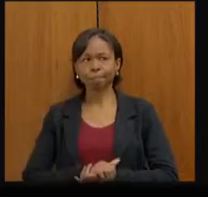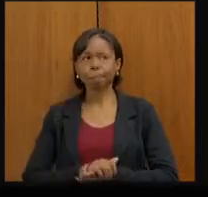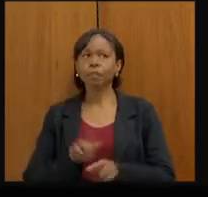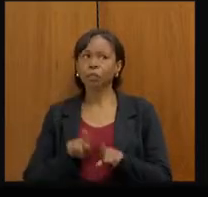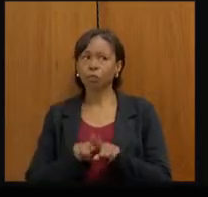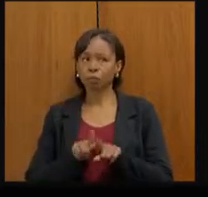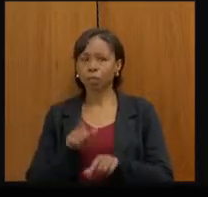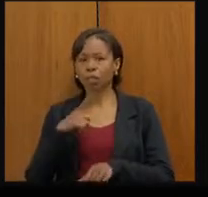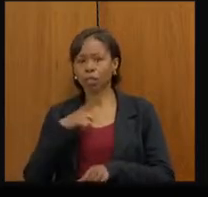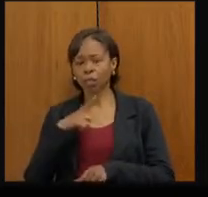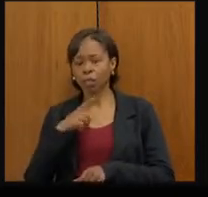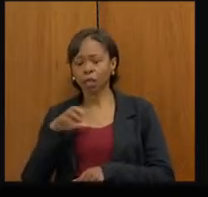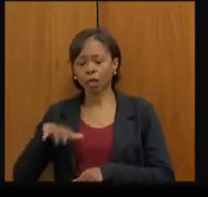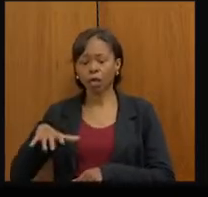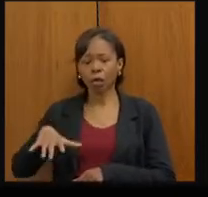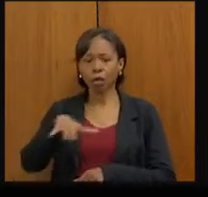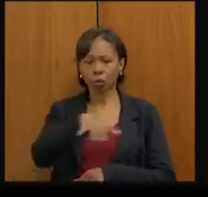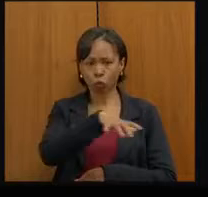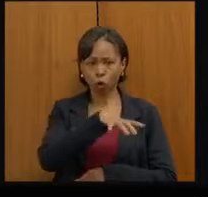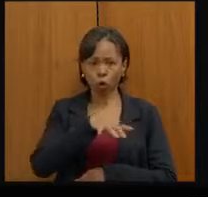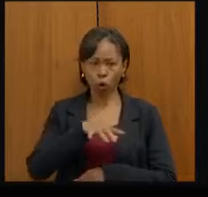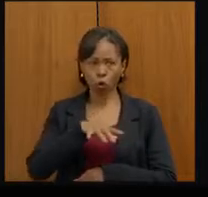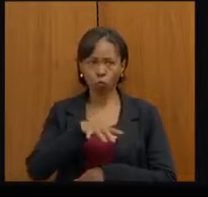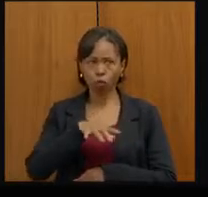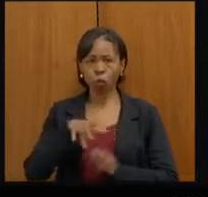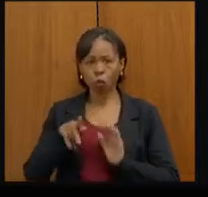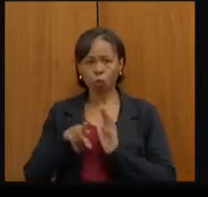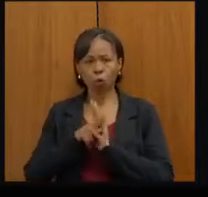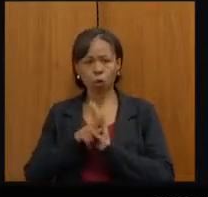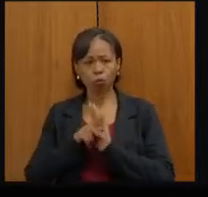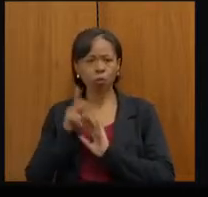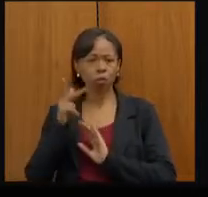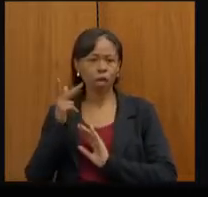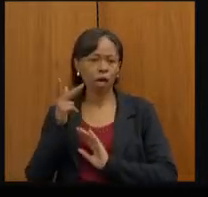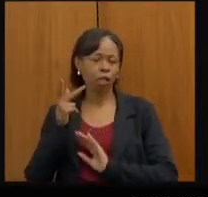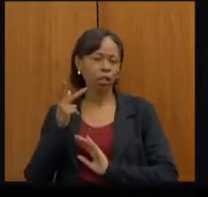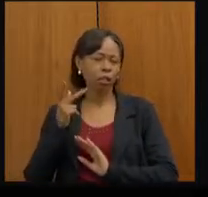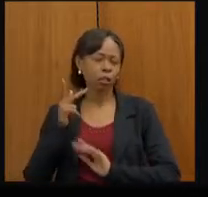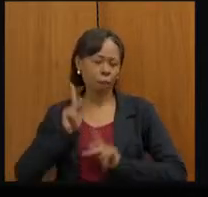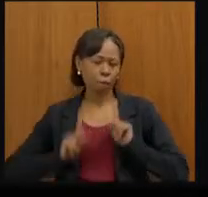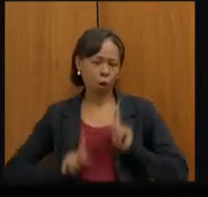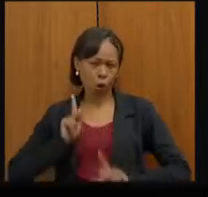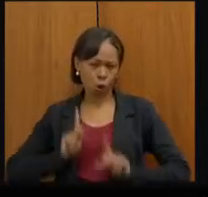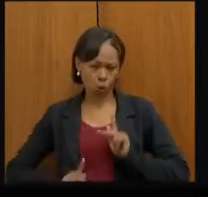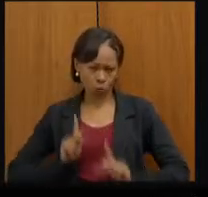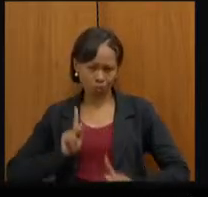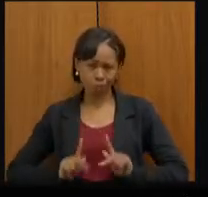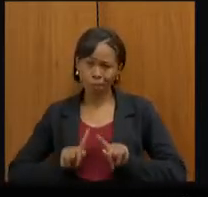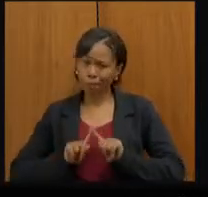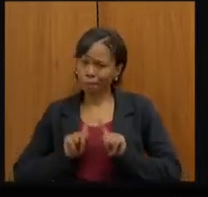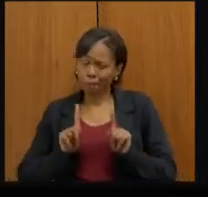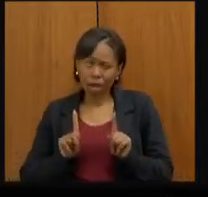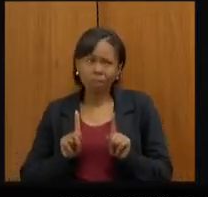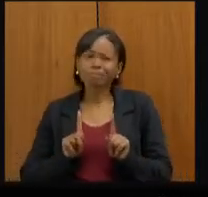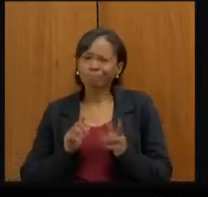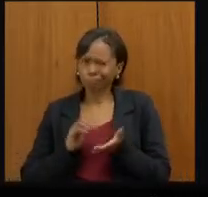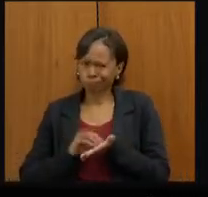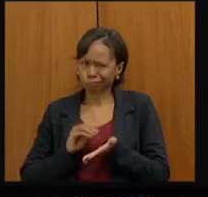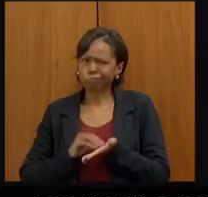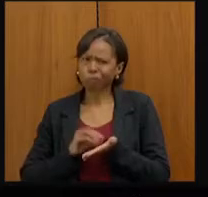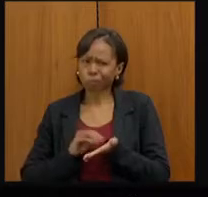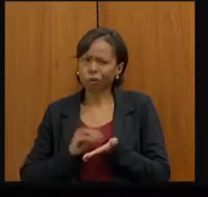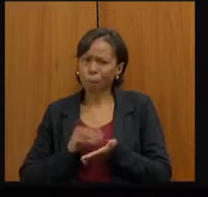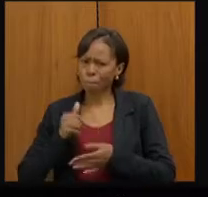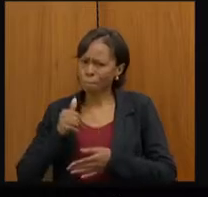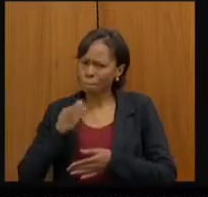comarcas das promotorias mas para isso nós não temos em uma outra política pública que faço atendimento